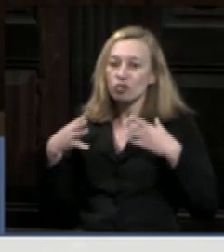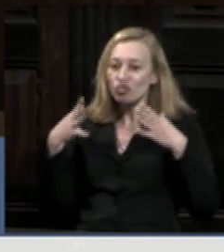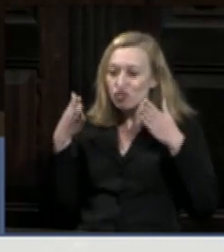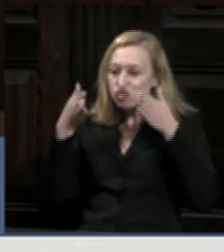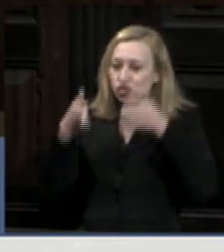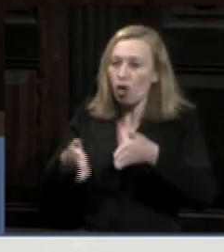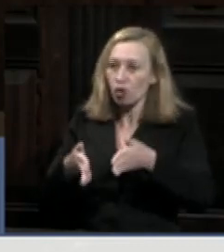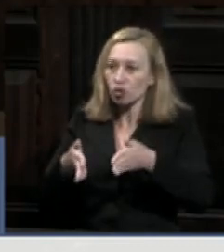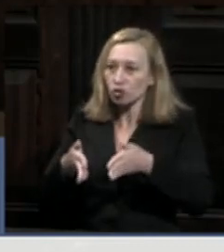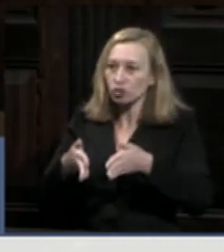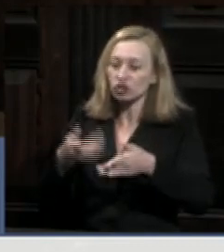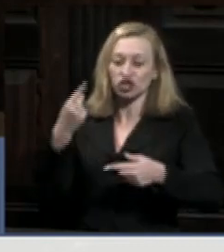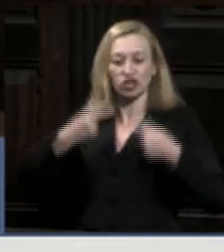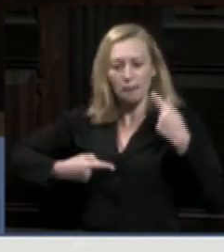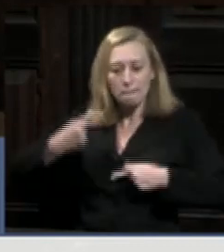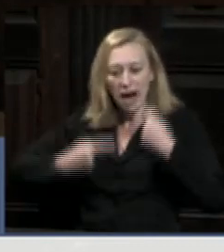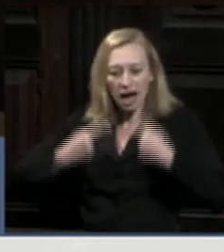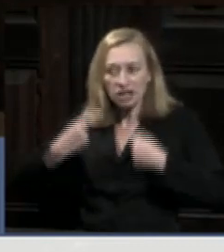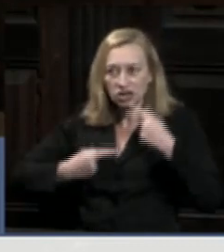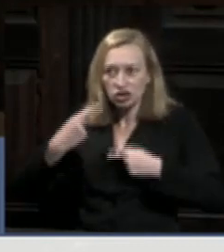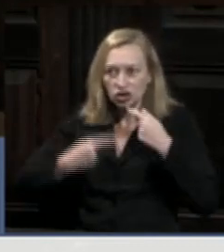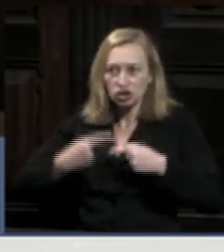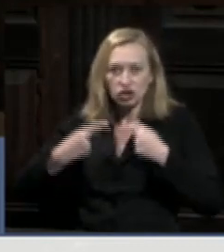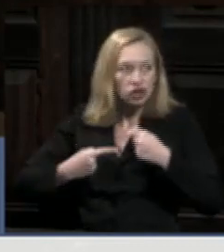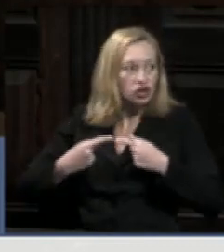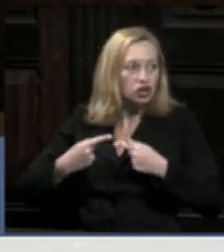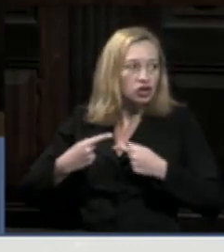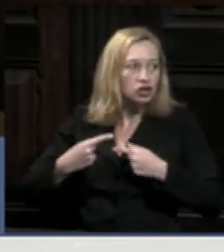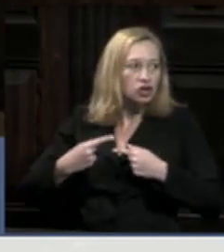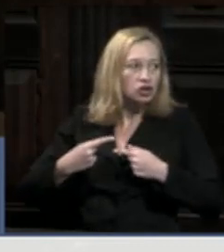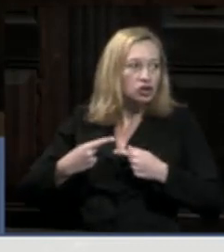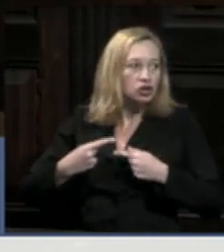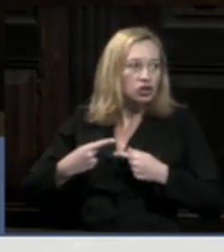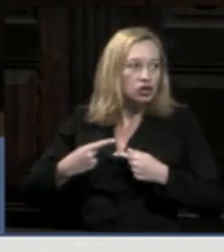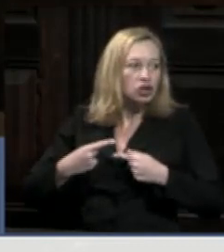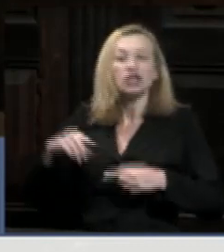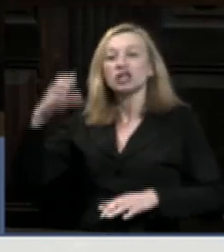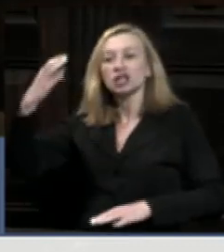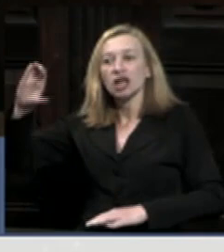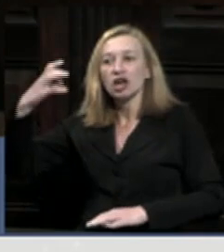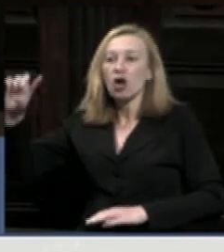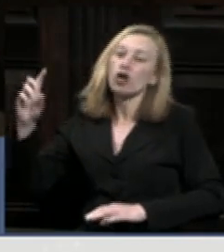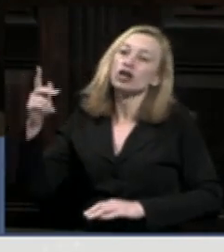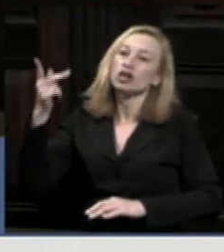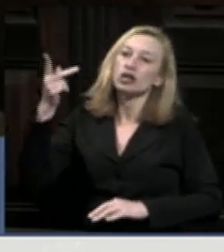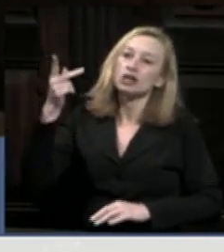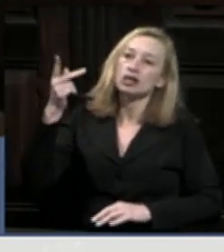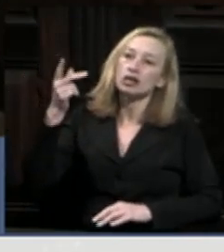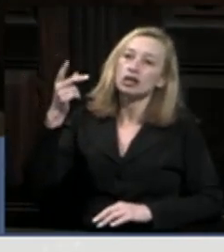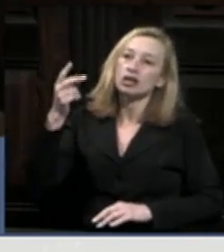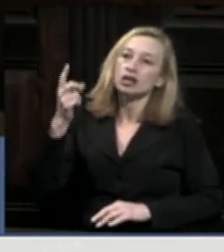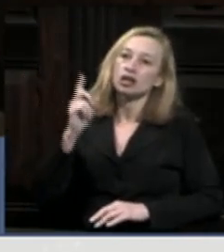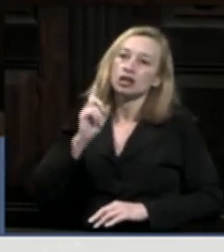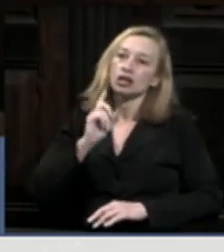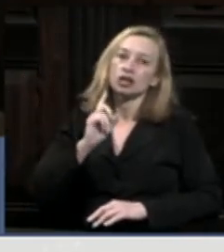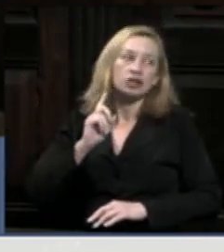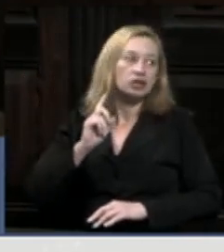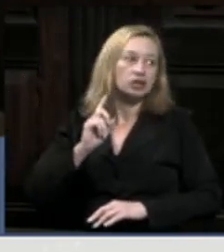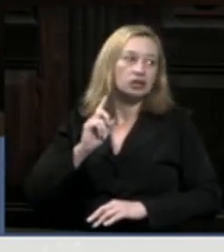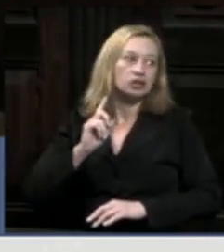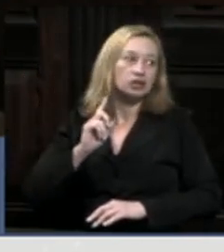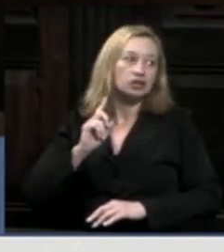de debates apenas no eixo niterói rio de janeiro o debate de